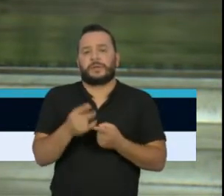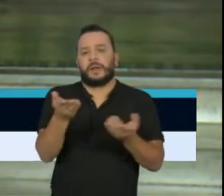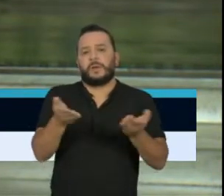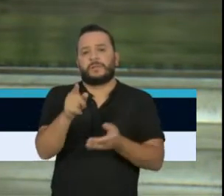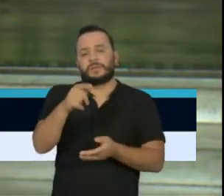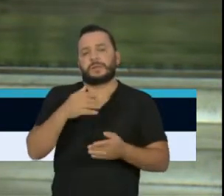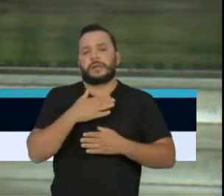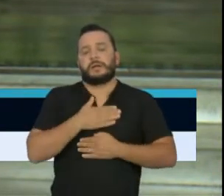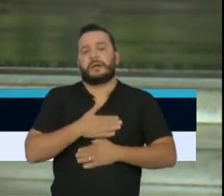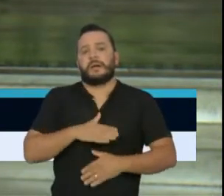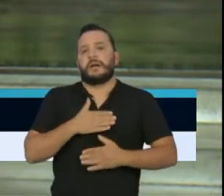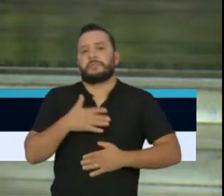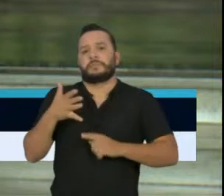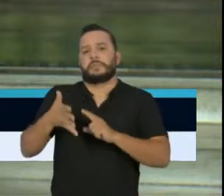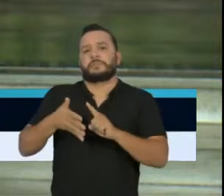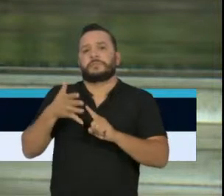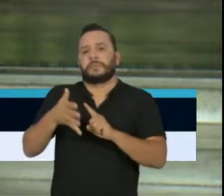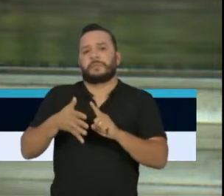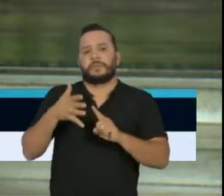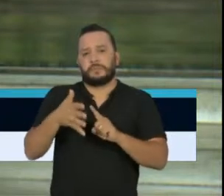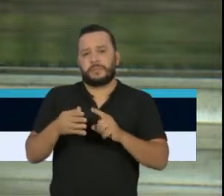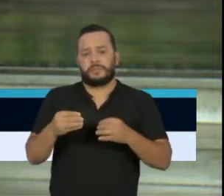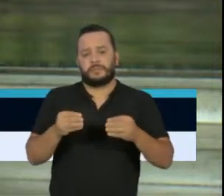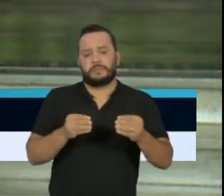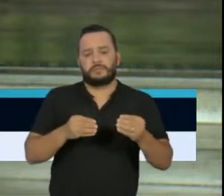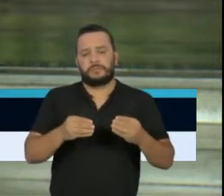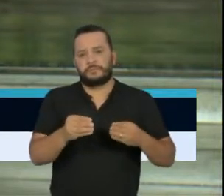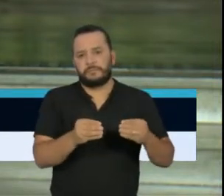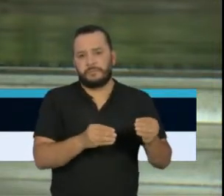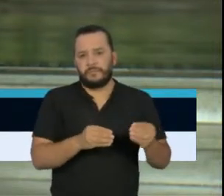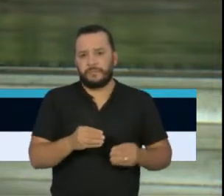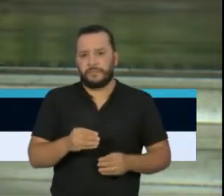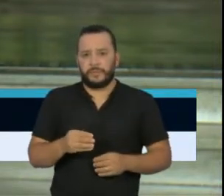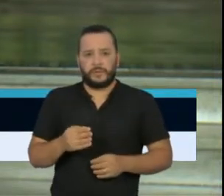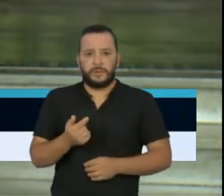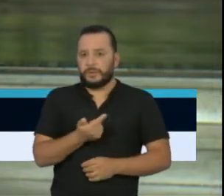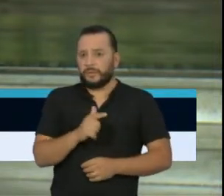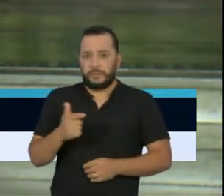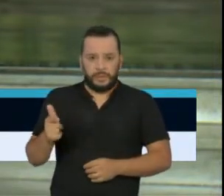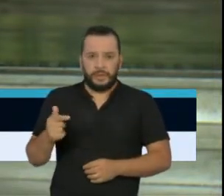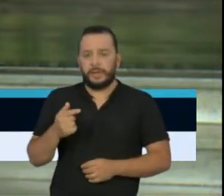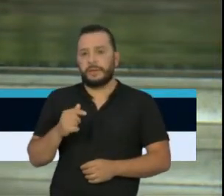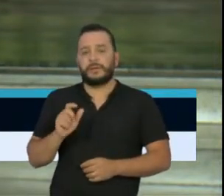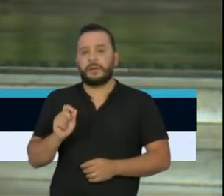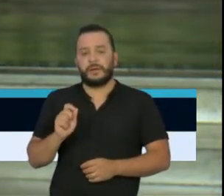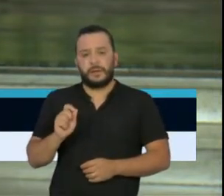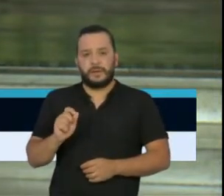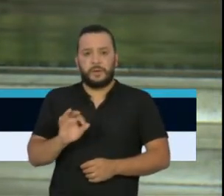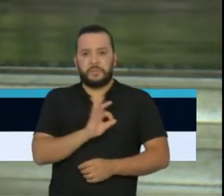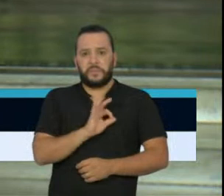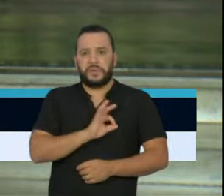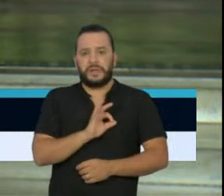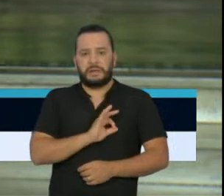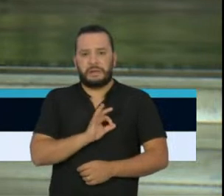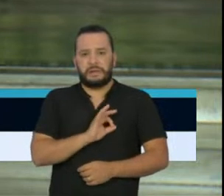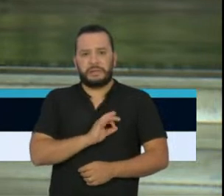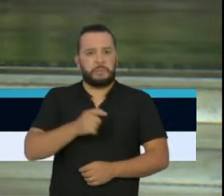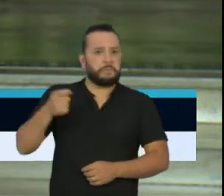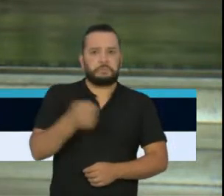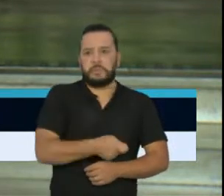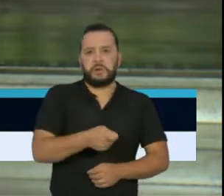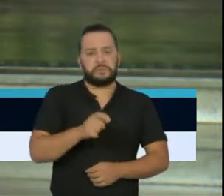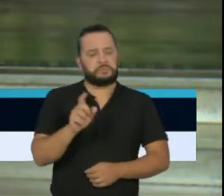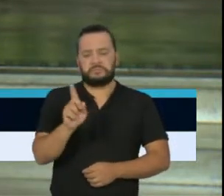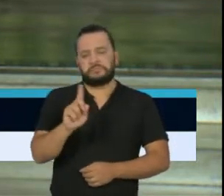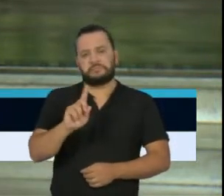que agora aposta no convencimento, não tem mais citado a questão da polícia, por exemplo. Os dados que a gente